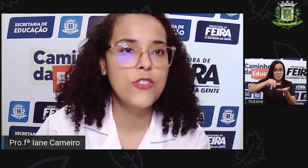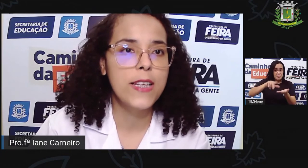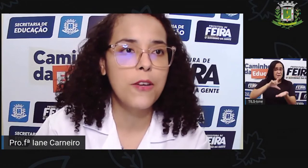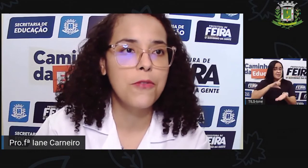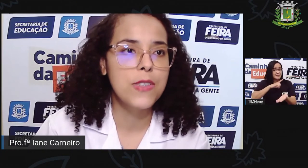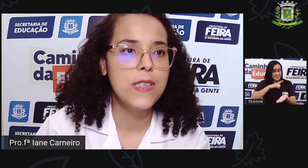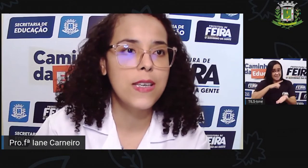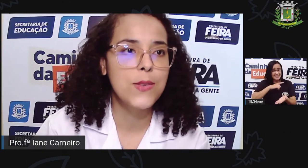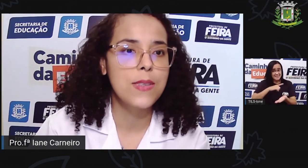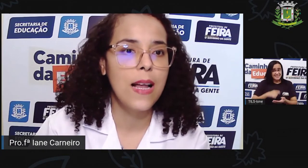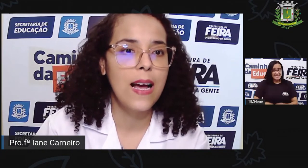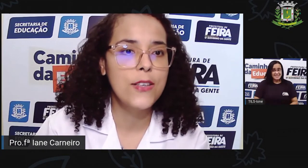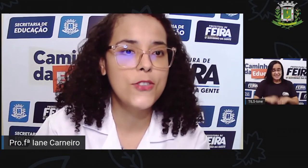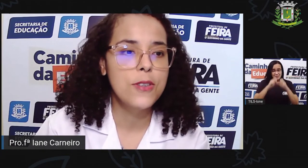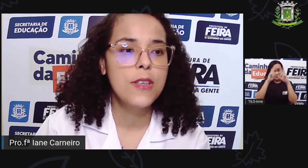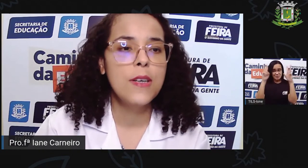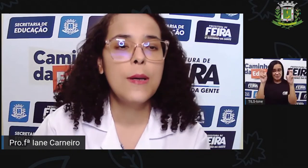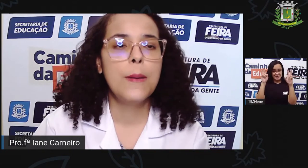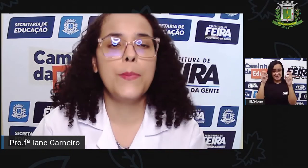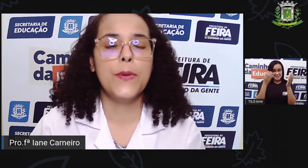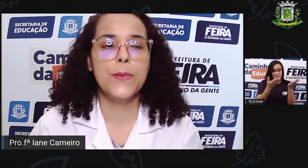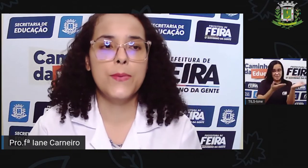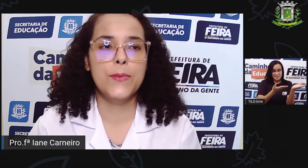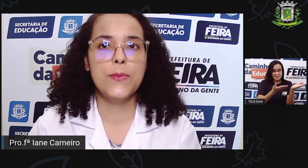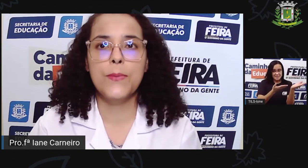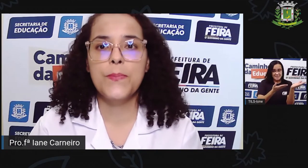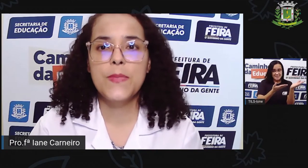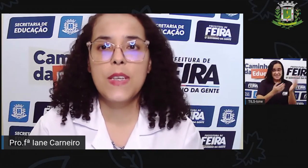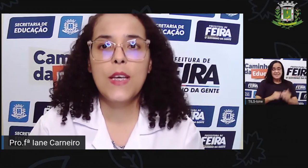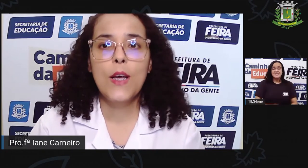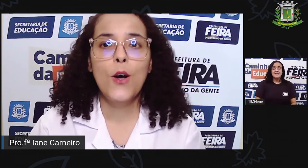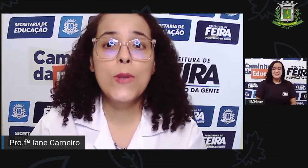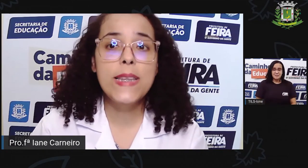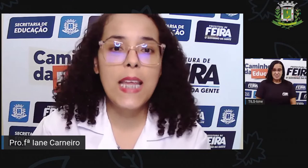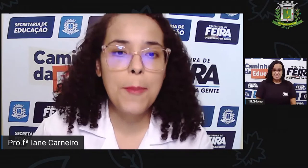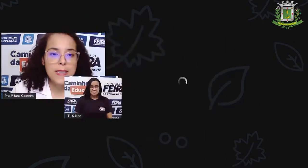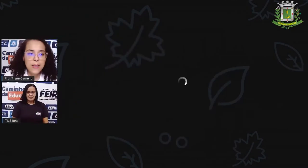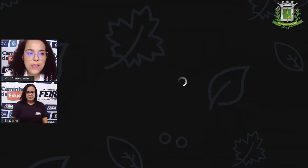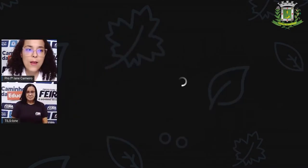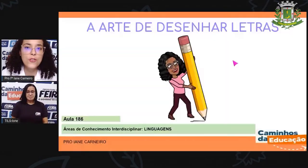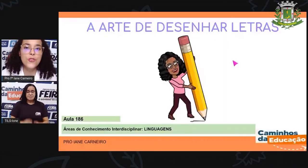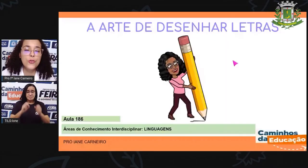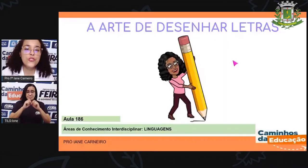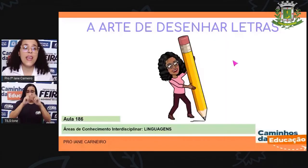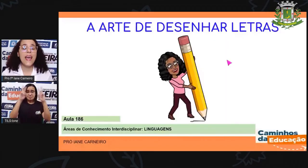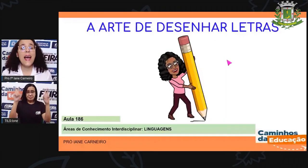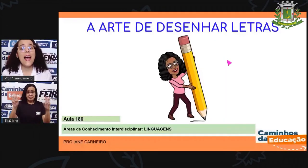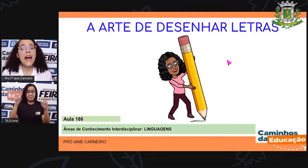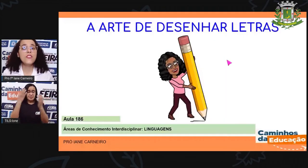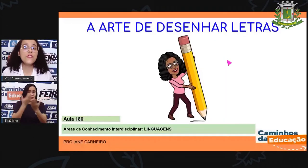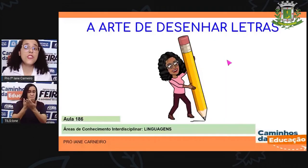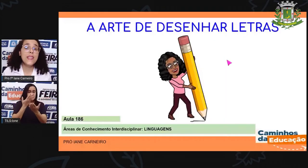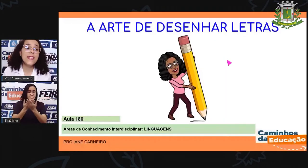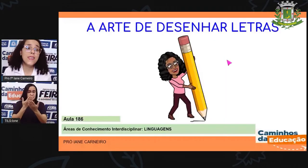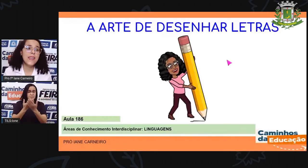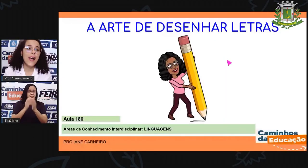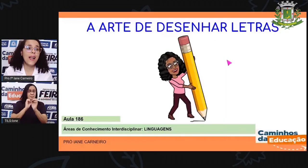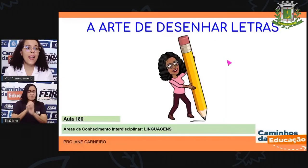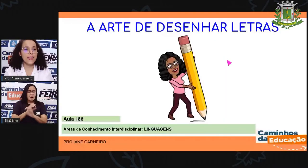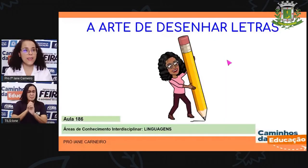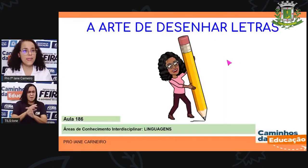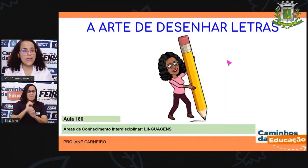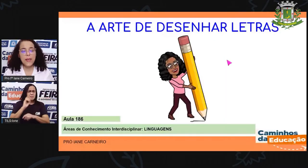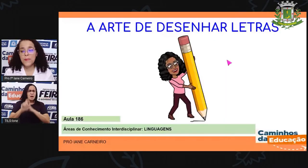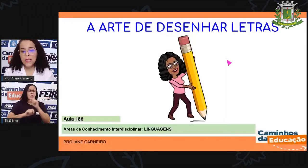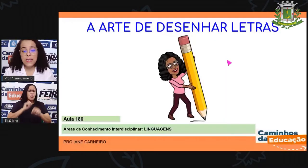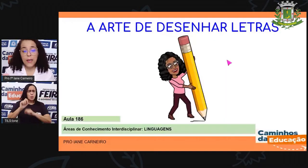Deixa eu compartilhar aqui com vocês o slide. Pronto. O tema da nossa aula de hoje é a arte de desenhar